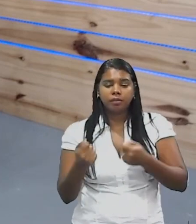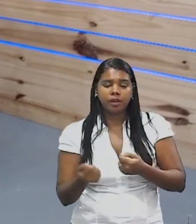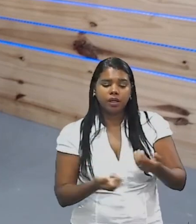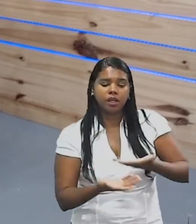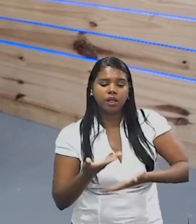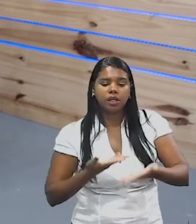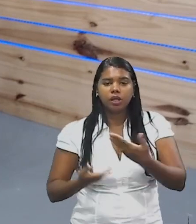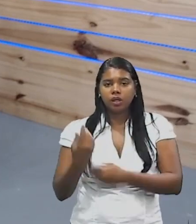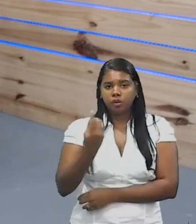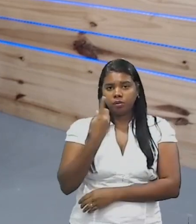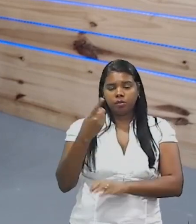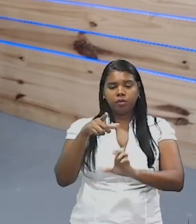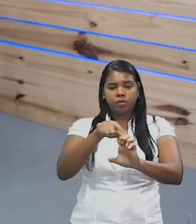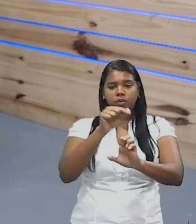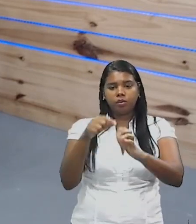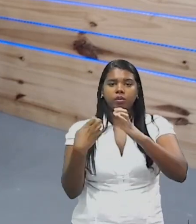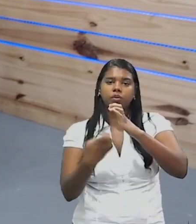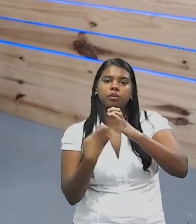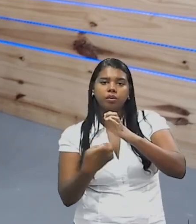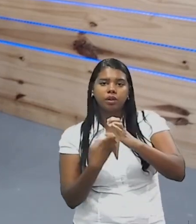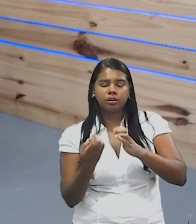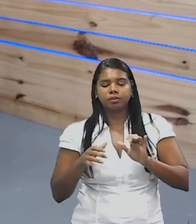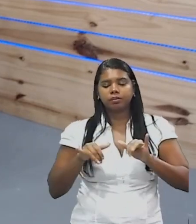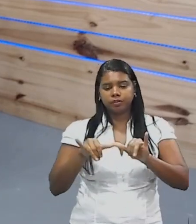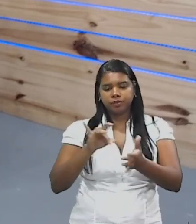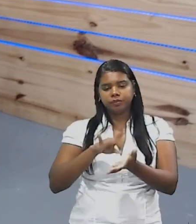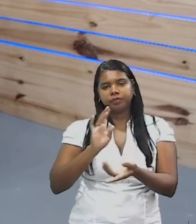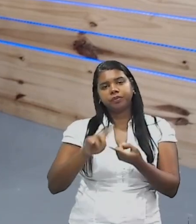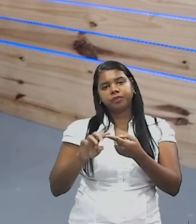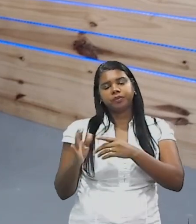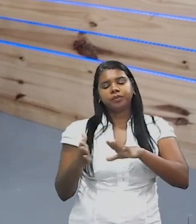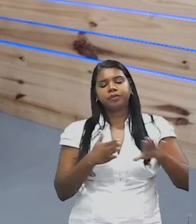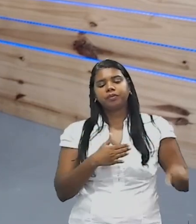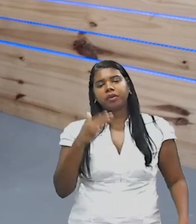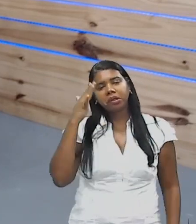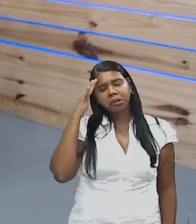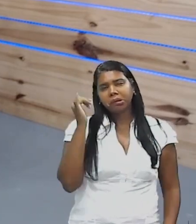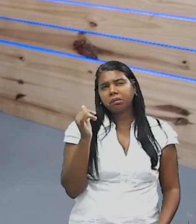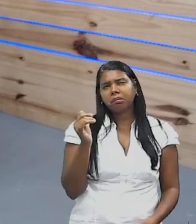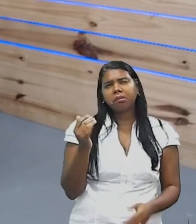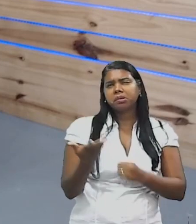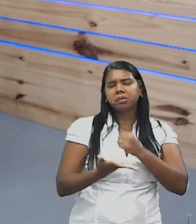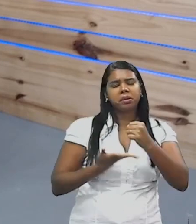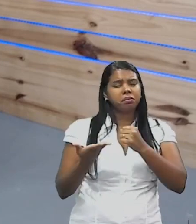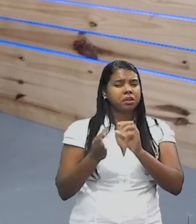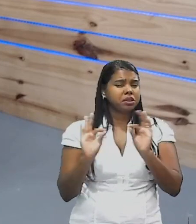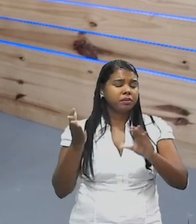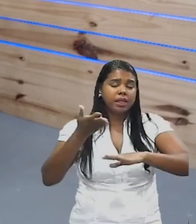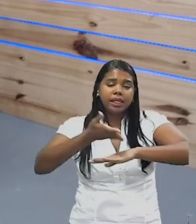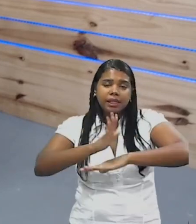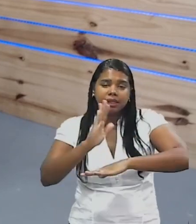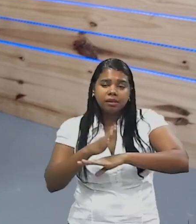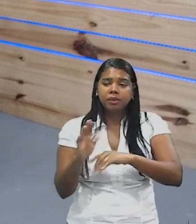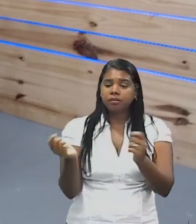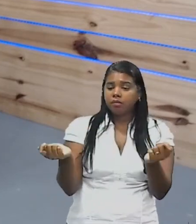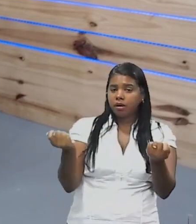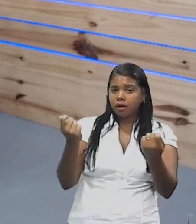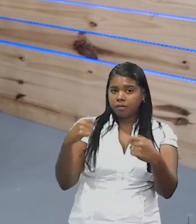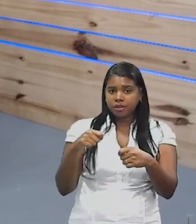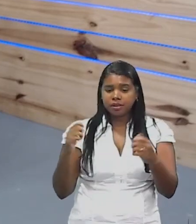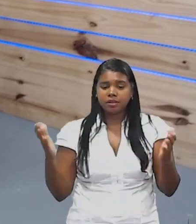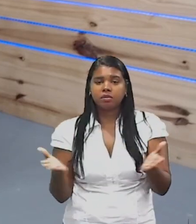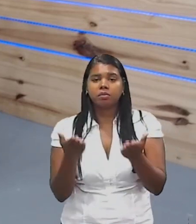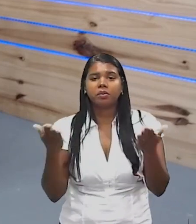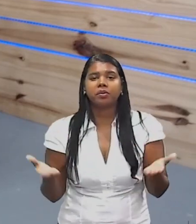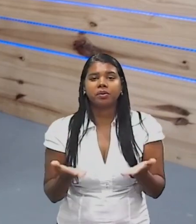por uma empresa consultora. E acho que basicamente é isso: treinamento, capacitação,